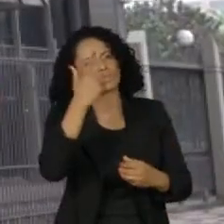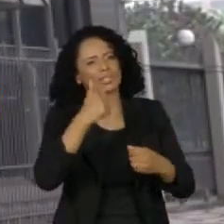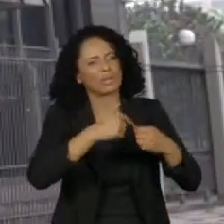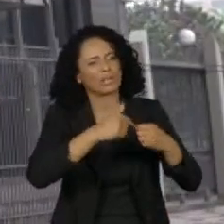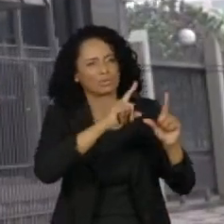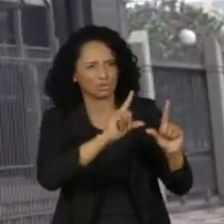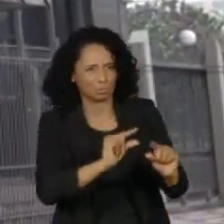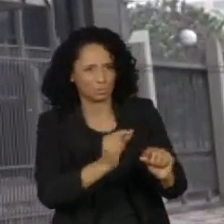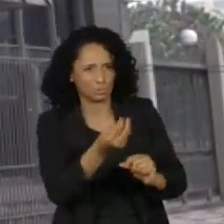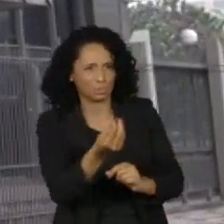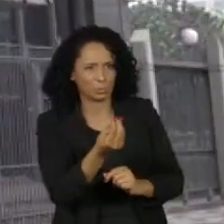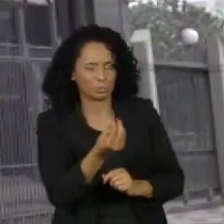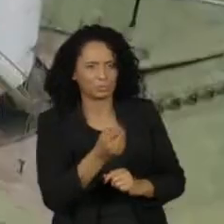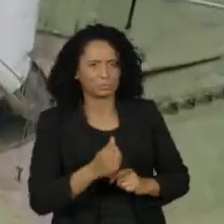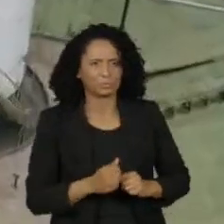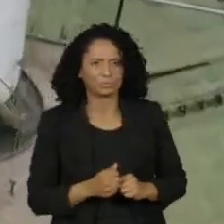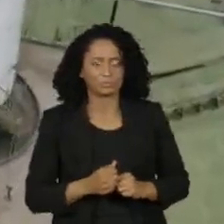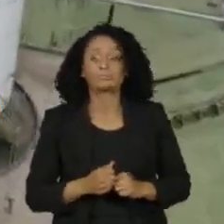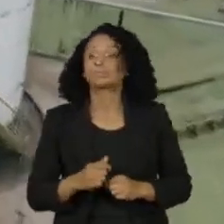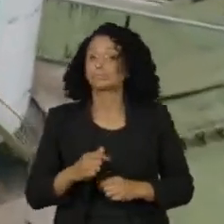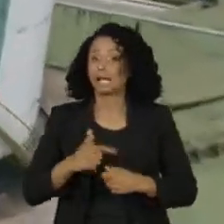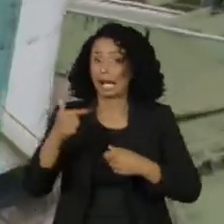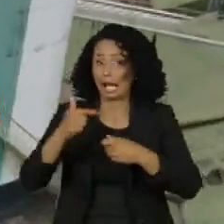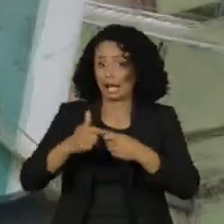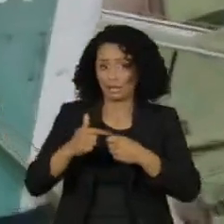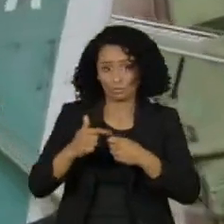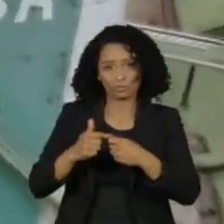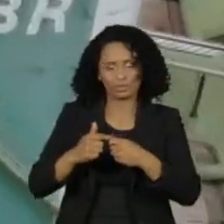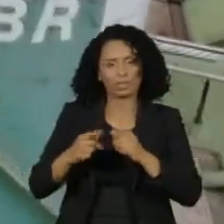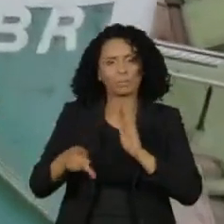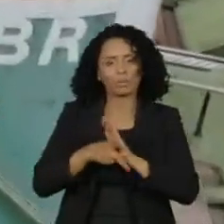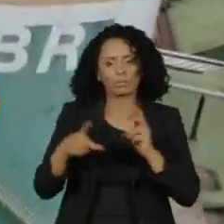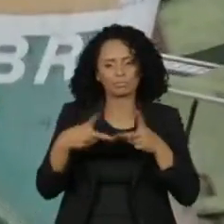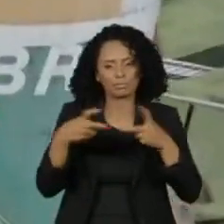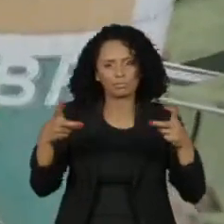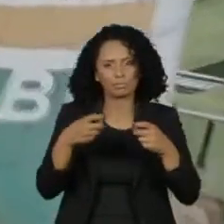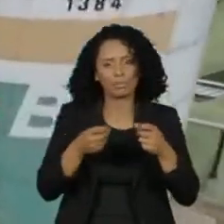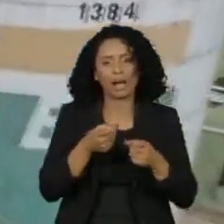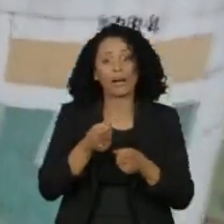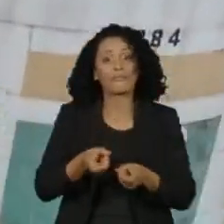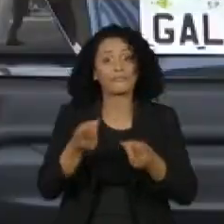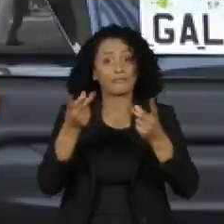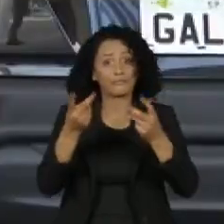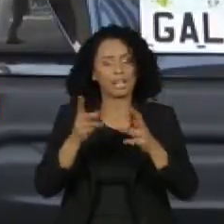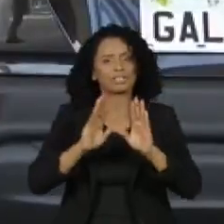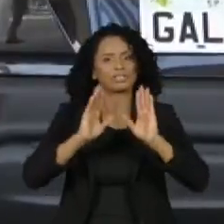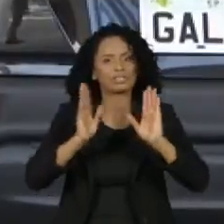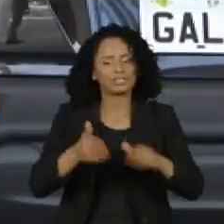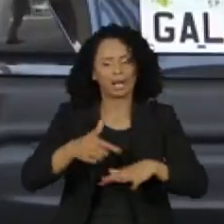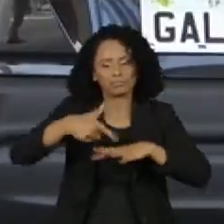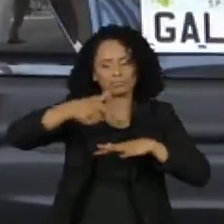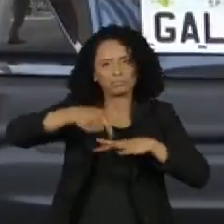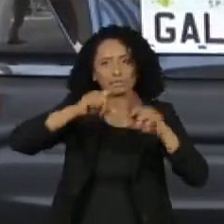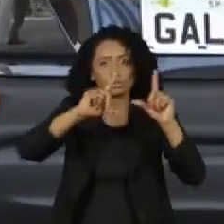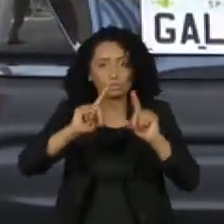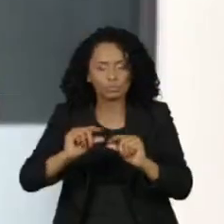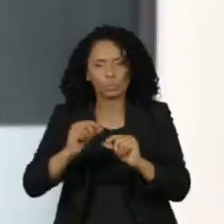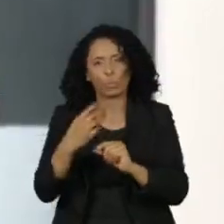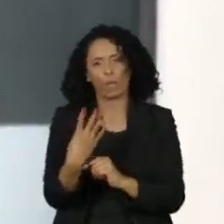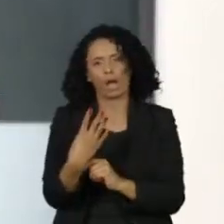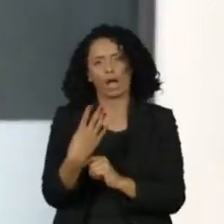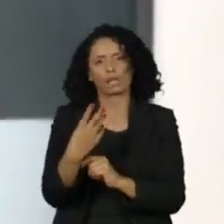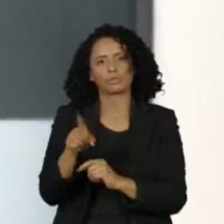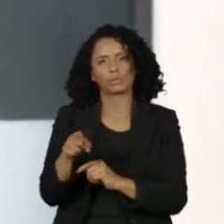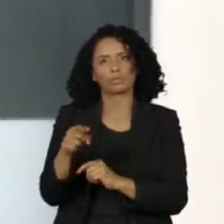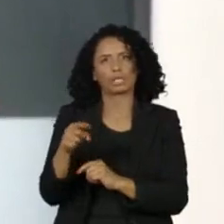o preço da gasolina vendida pela Petrobras as refinarias caiu 4,93 por